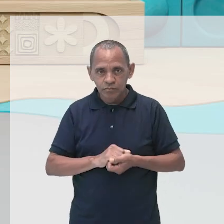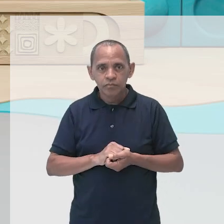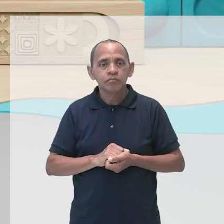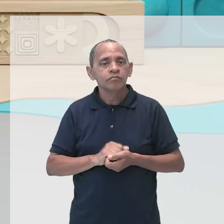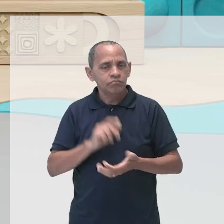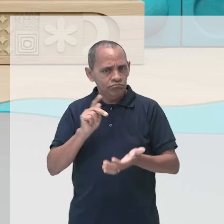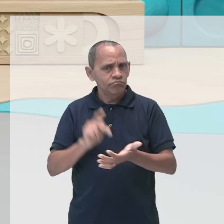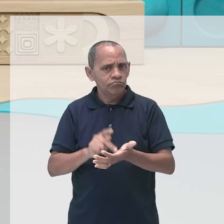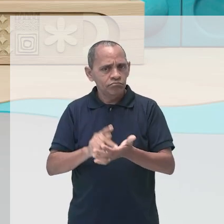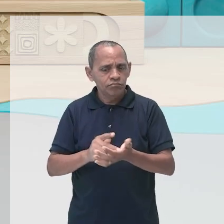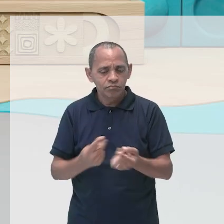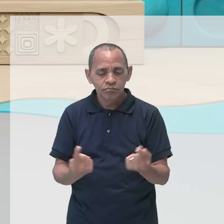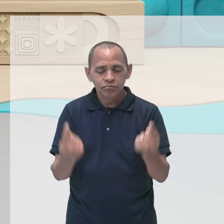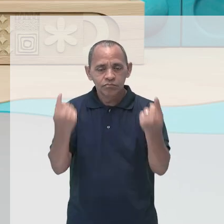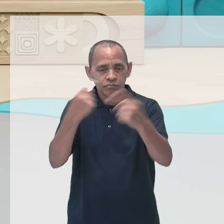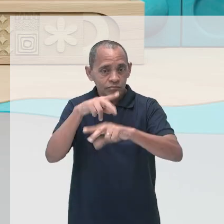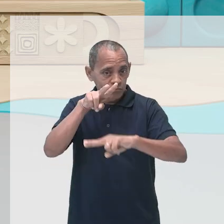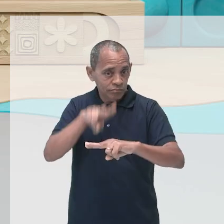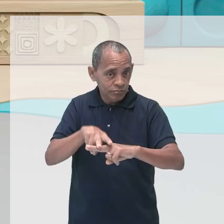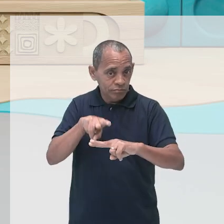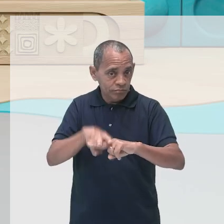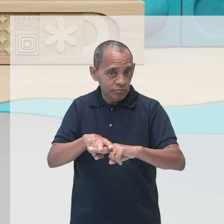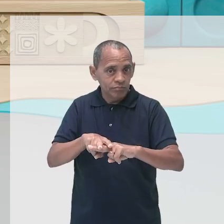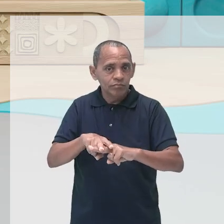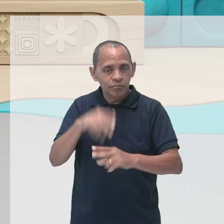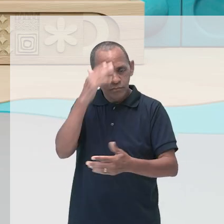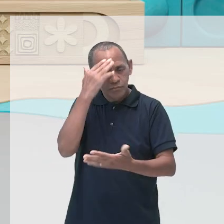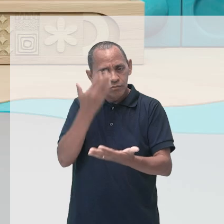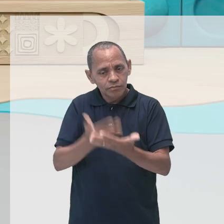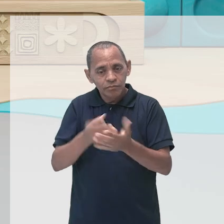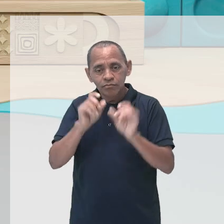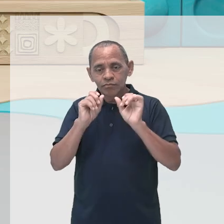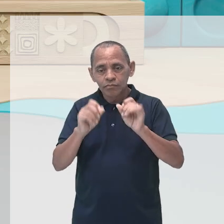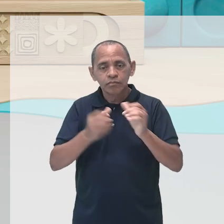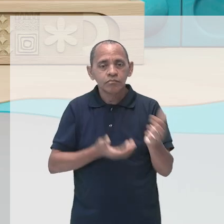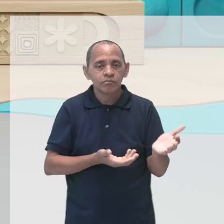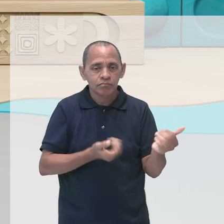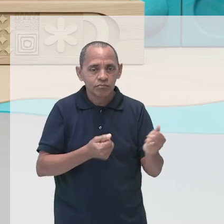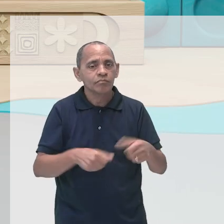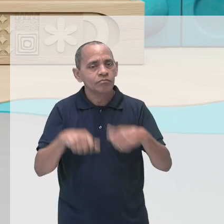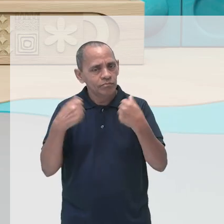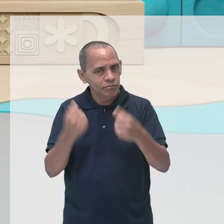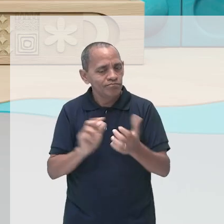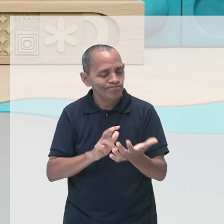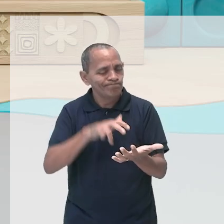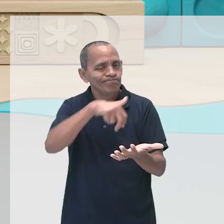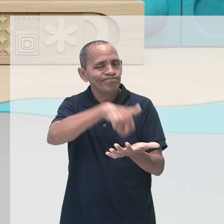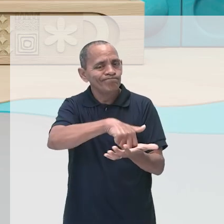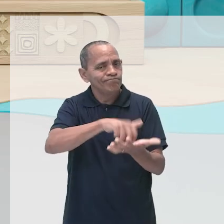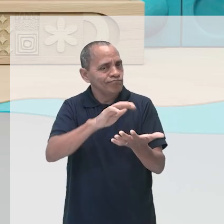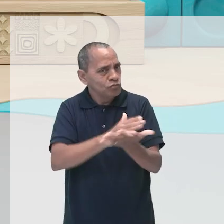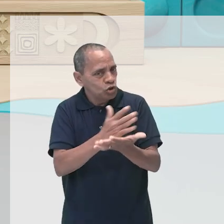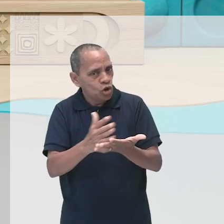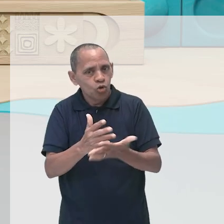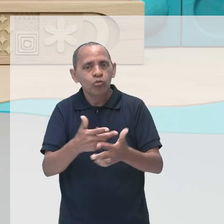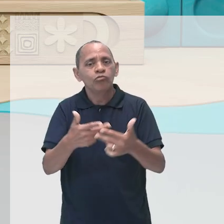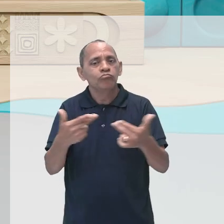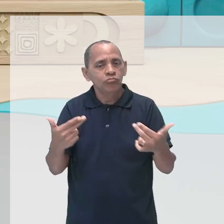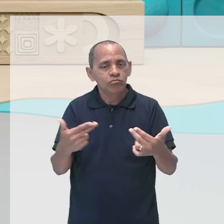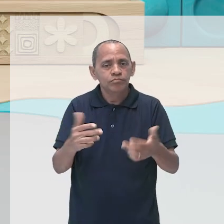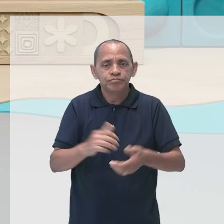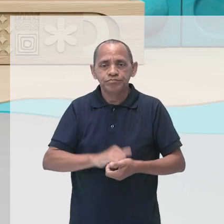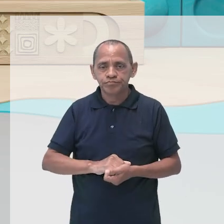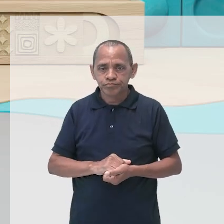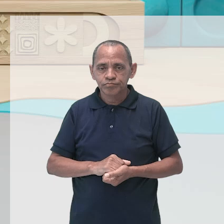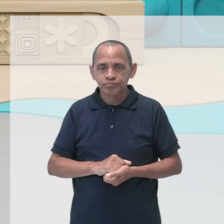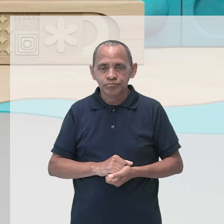dele ser contrário à prisão, ele acredita que o jovem deve ser punido de alguma forma. E que essa